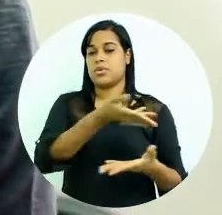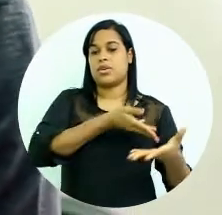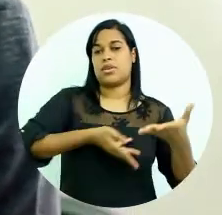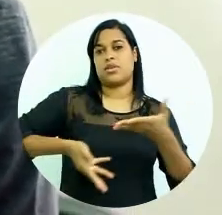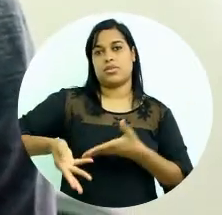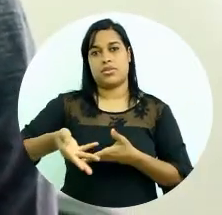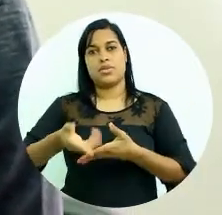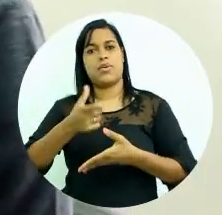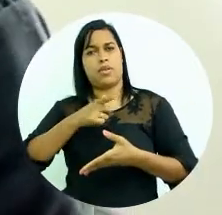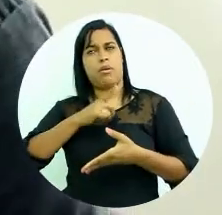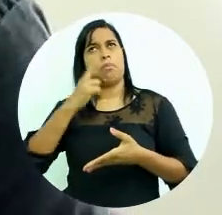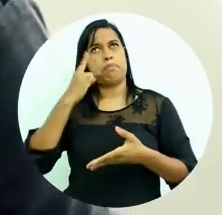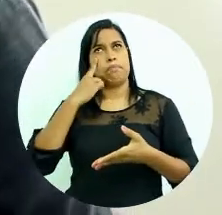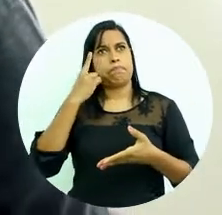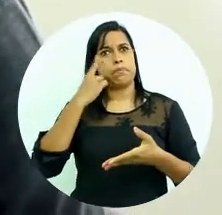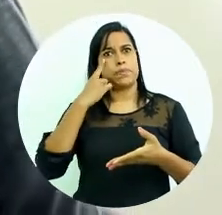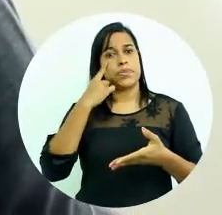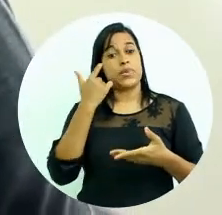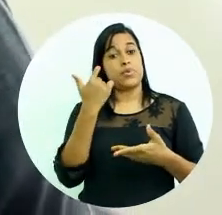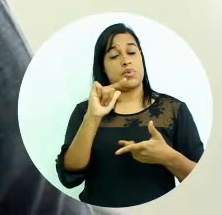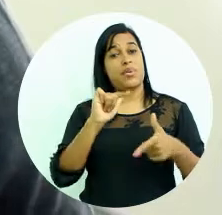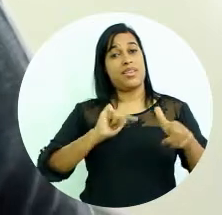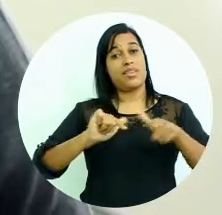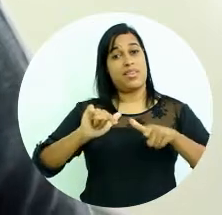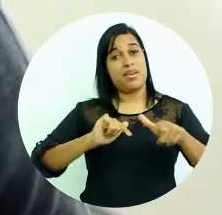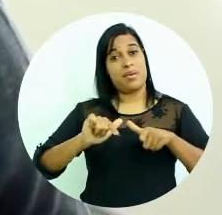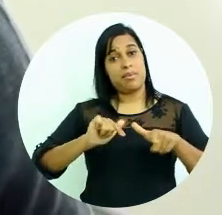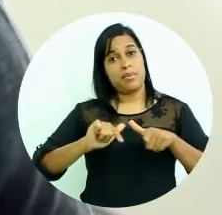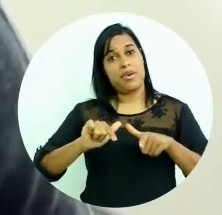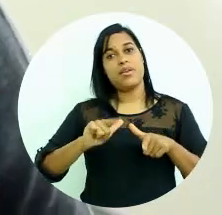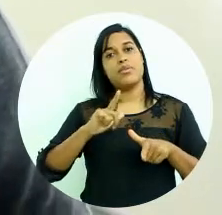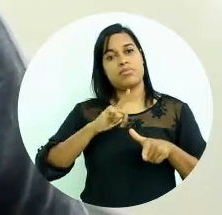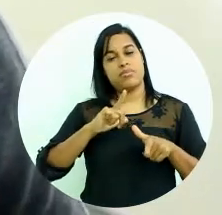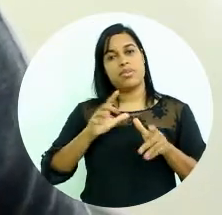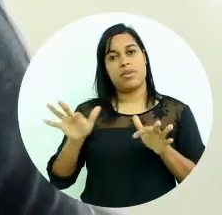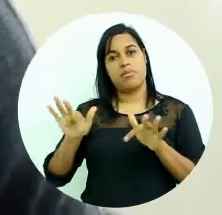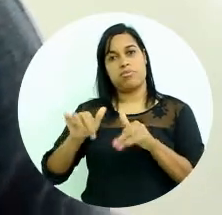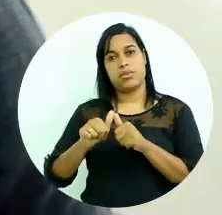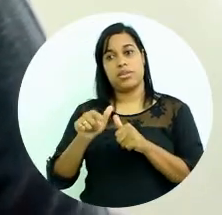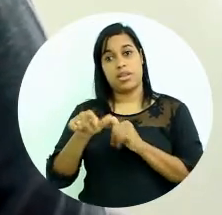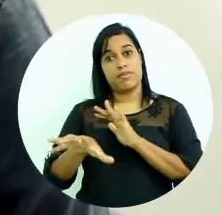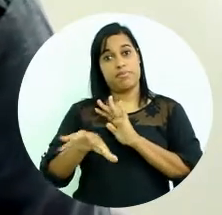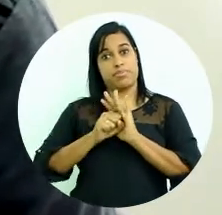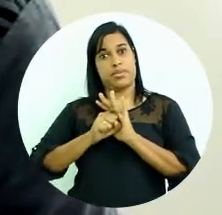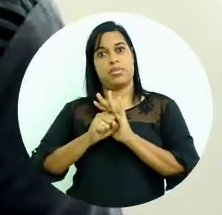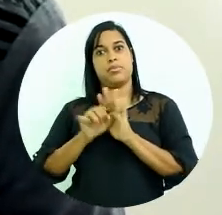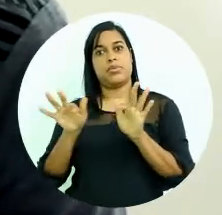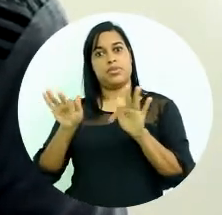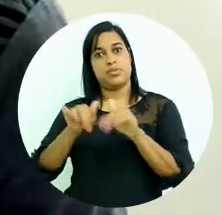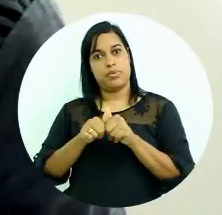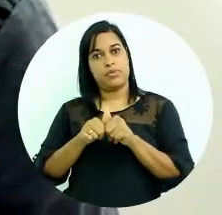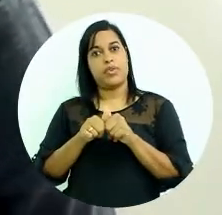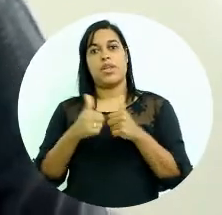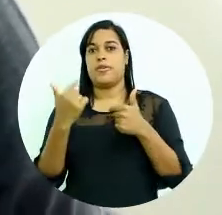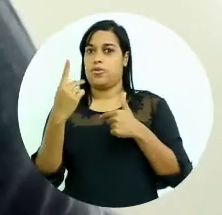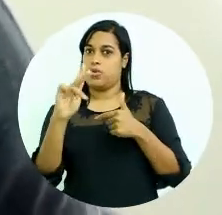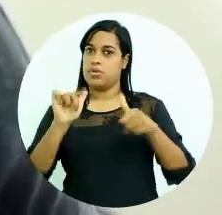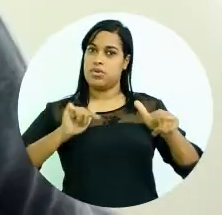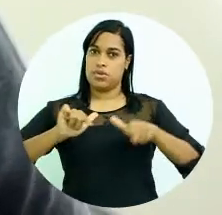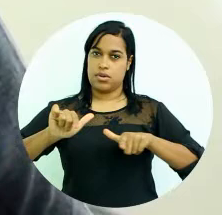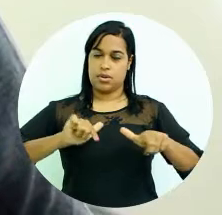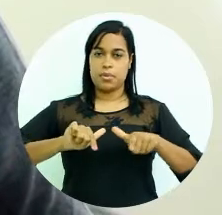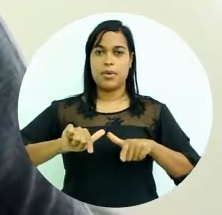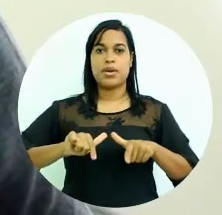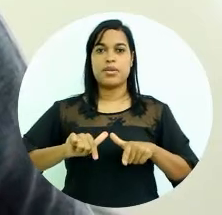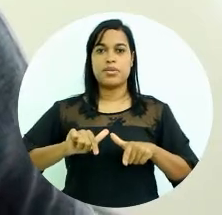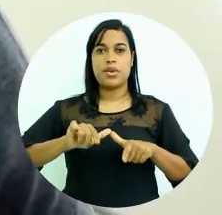há uma relação. Ele tem consciência de que o seu trabalho terá um fim e de que ele vai se apropriar do fim do